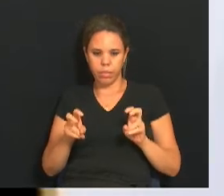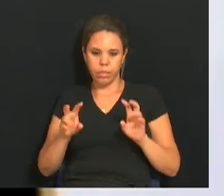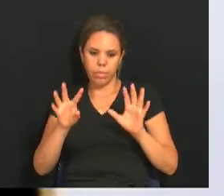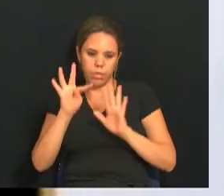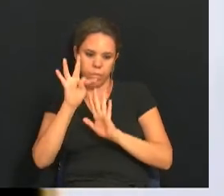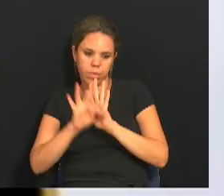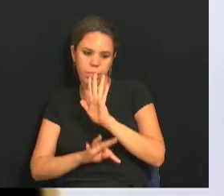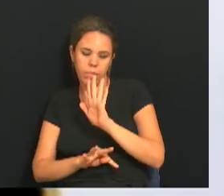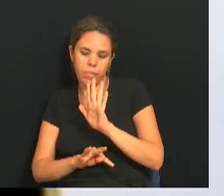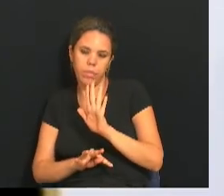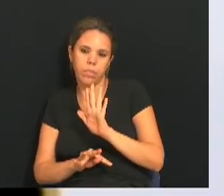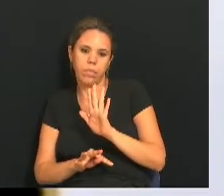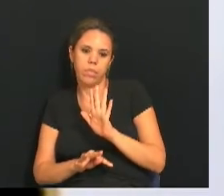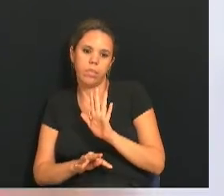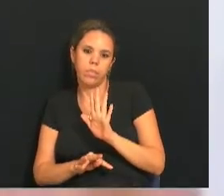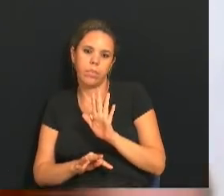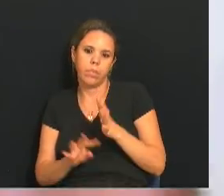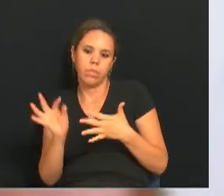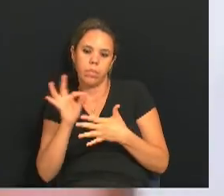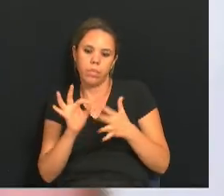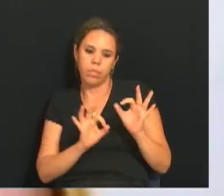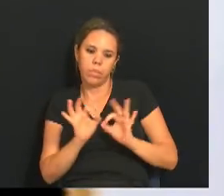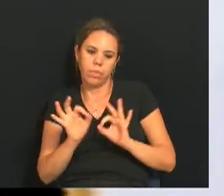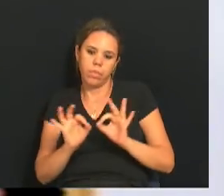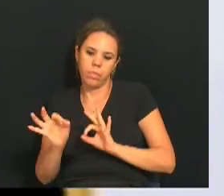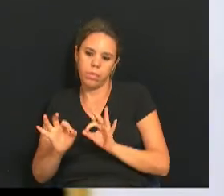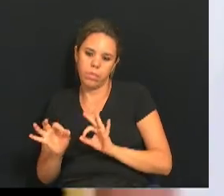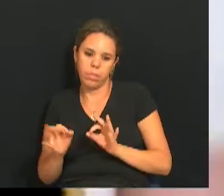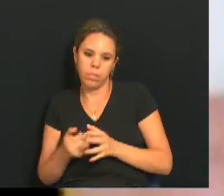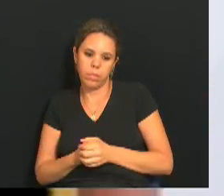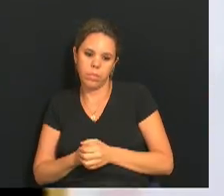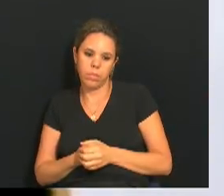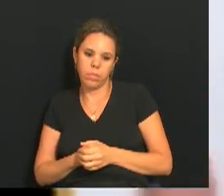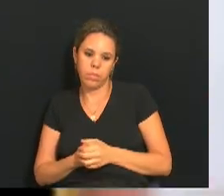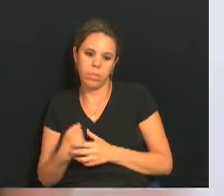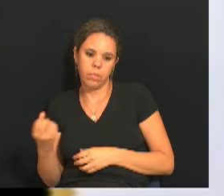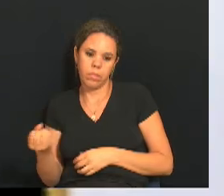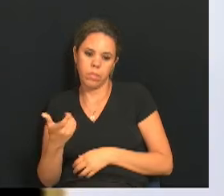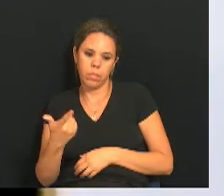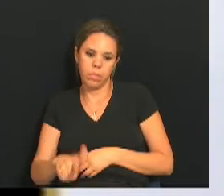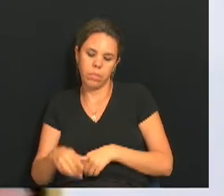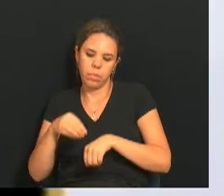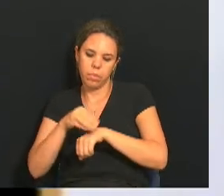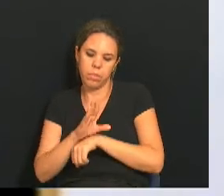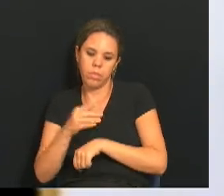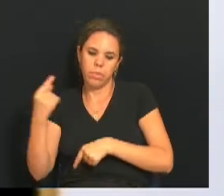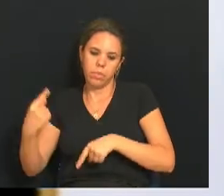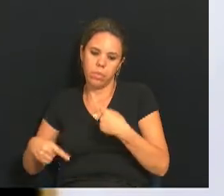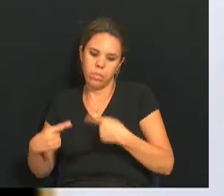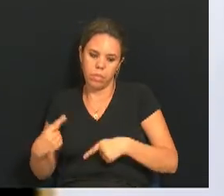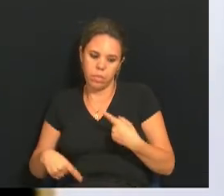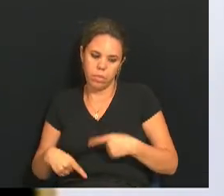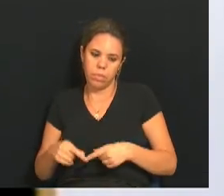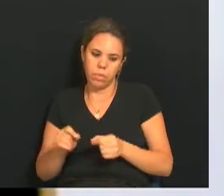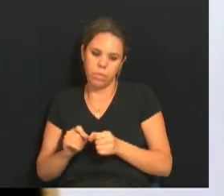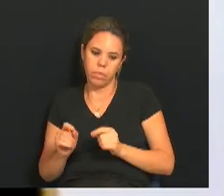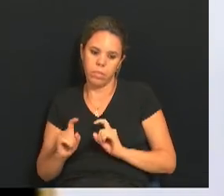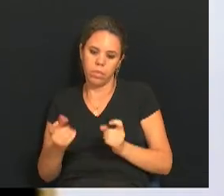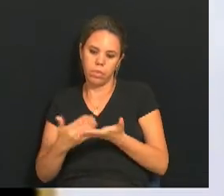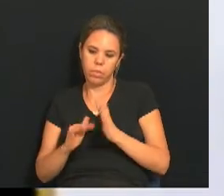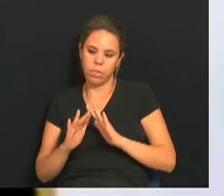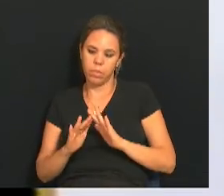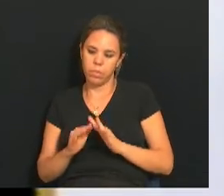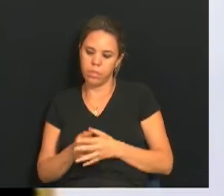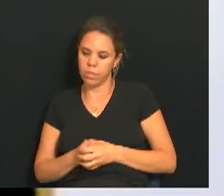fazer adendos, fazer ajustes, novamente trazer os debates realizados pelas